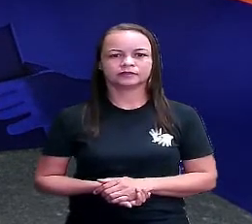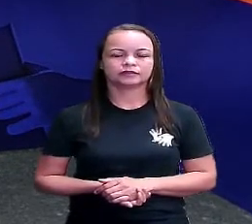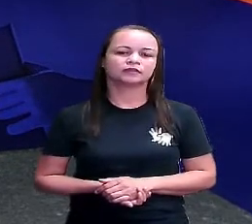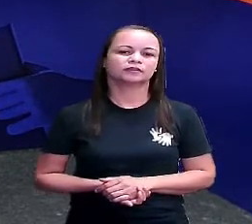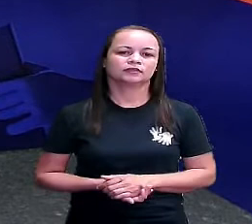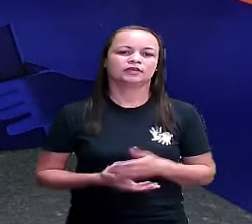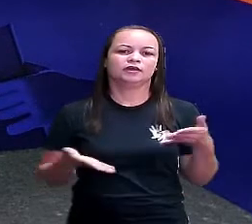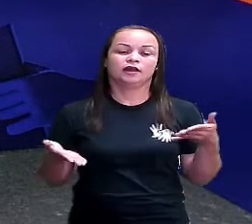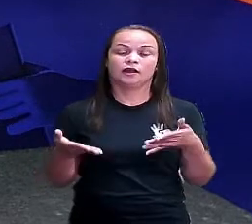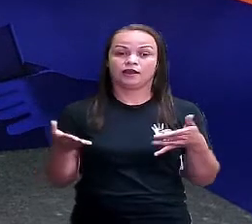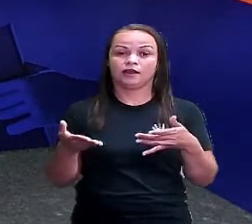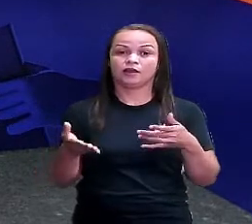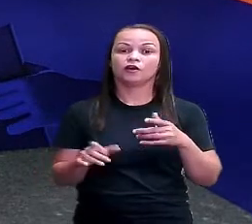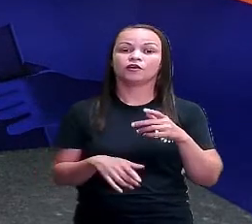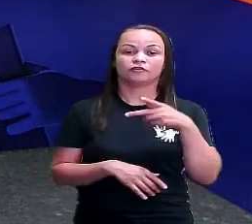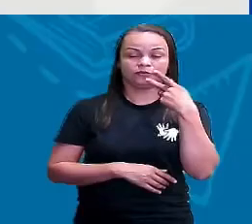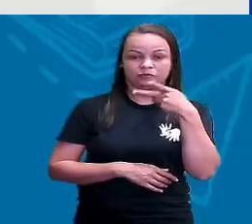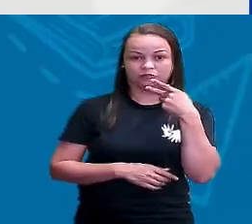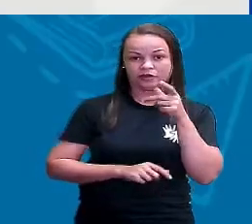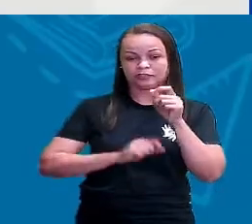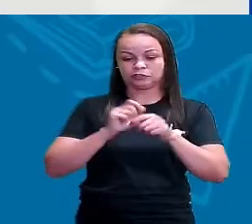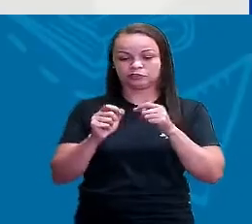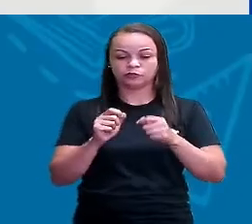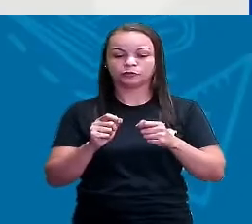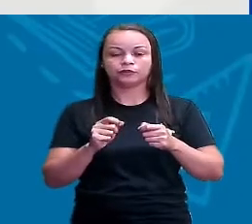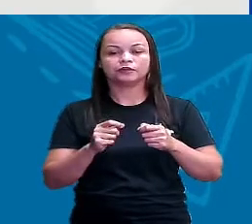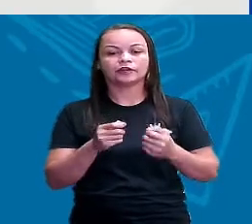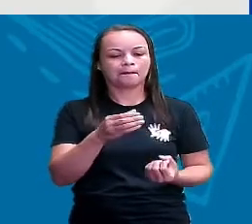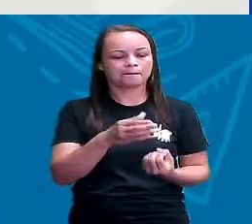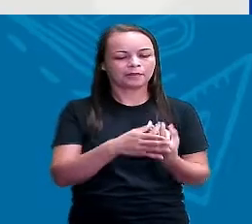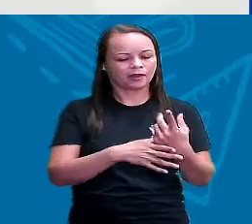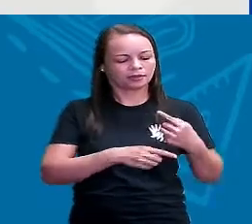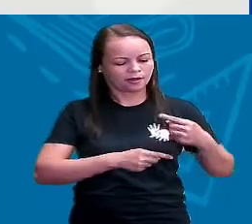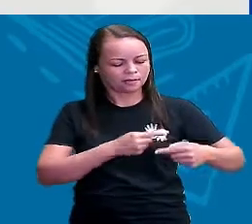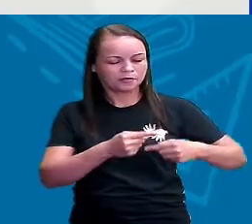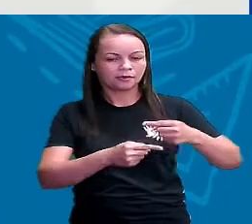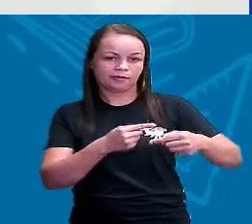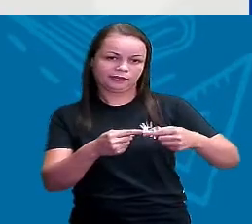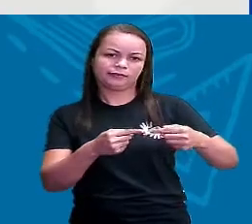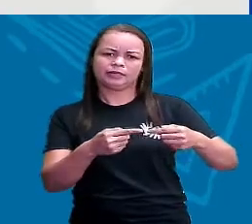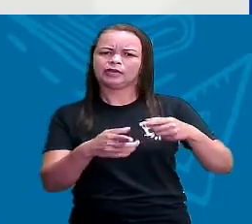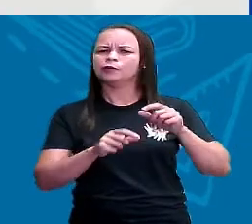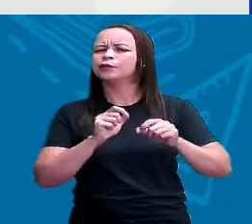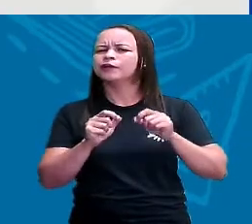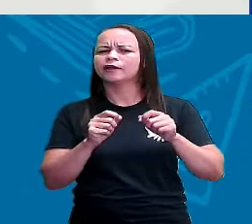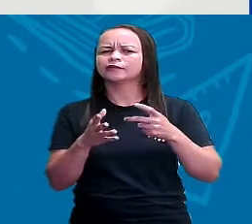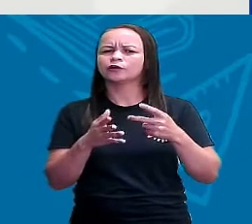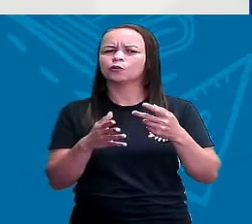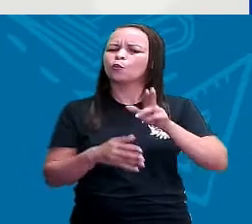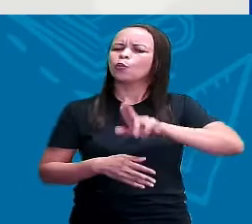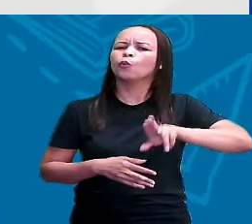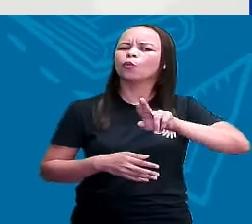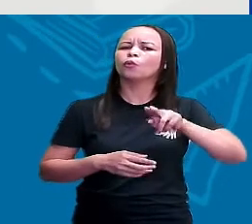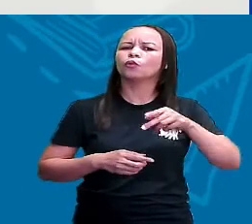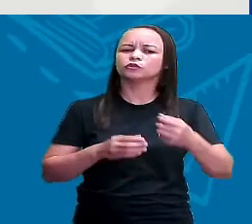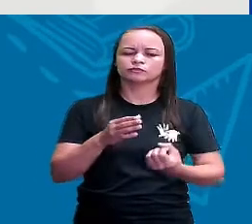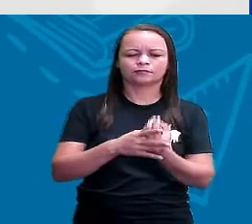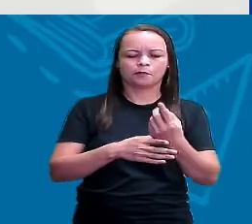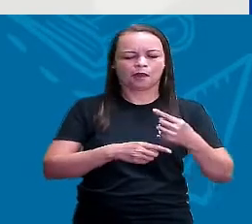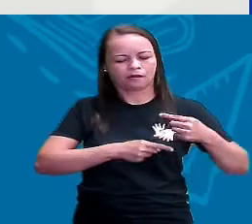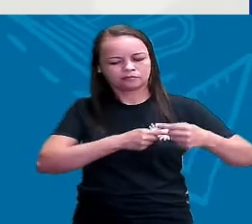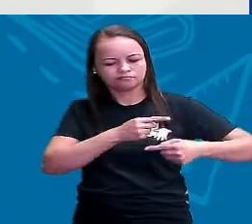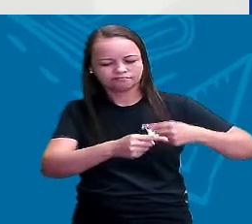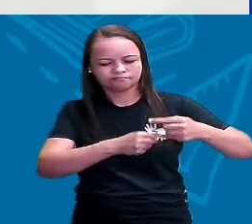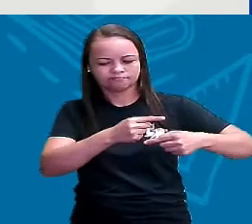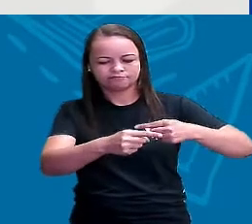a gente vai falar sobre o que é matéria-prima. O nosso tema de hoje é falando sobre o uso da matéria-prima. Então, a gente vai